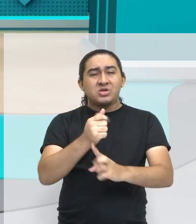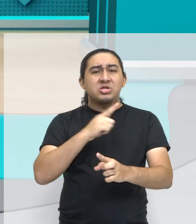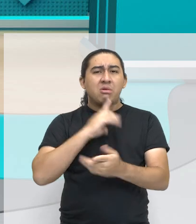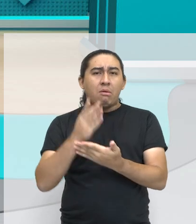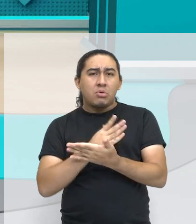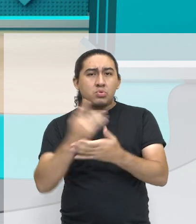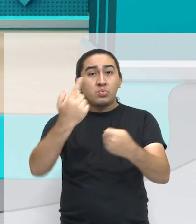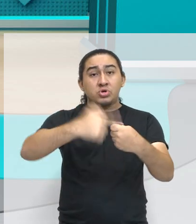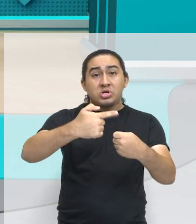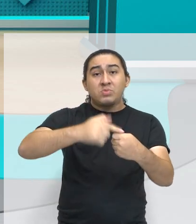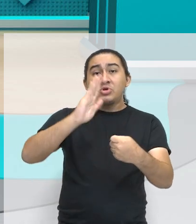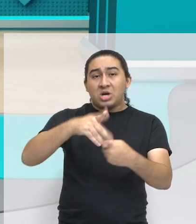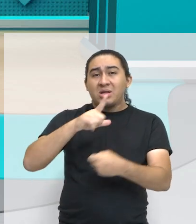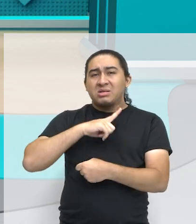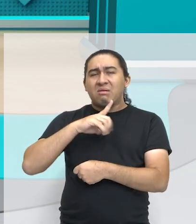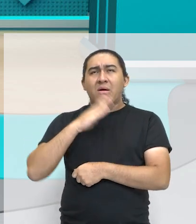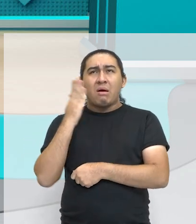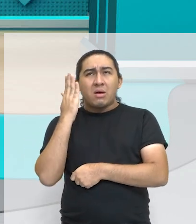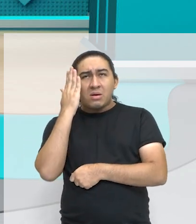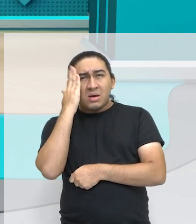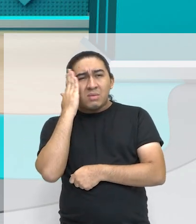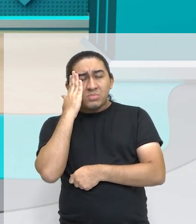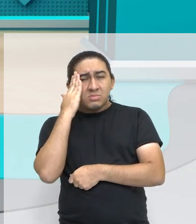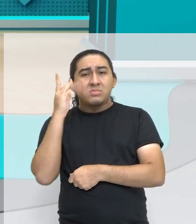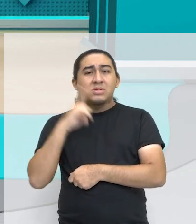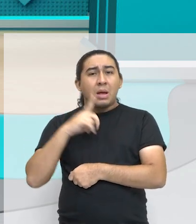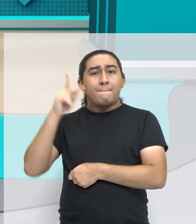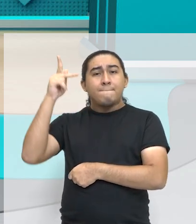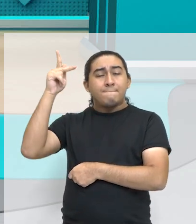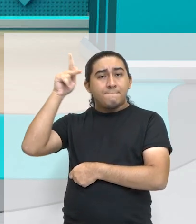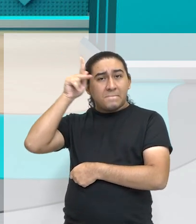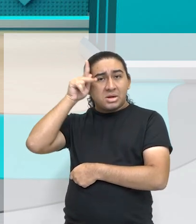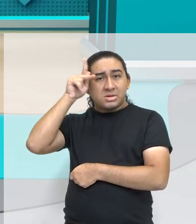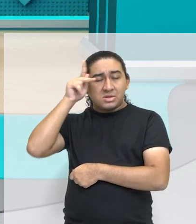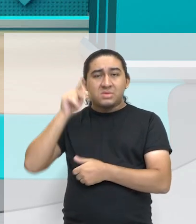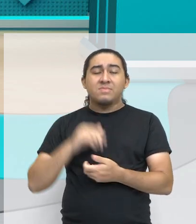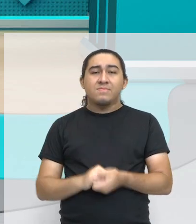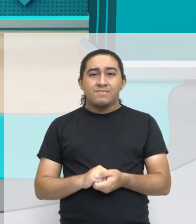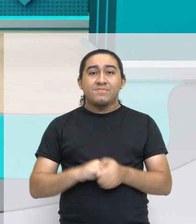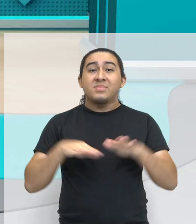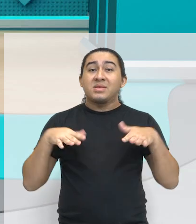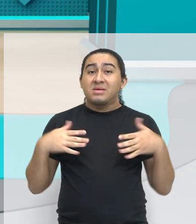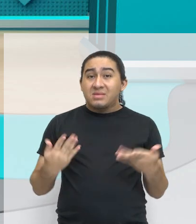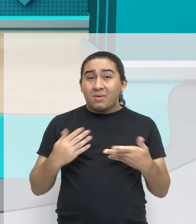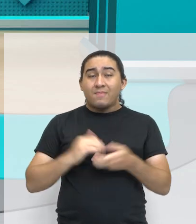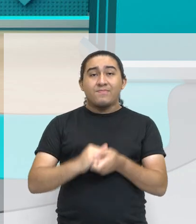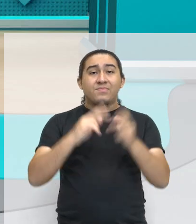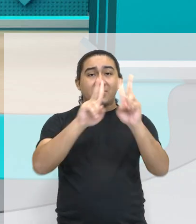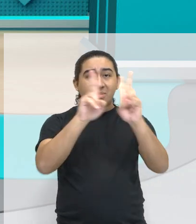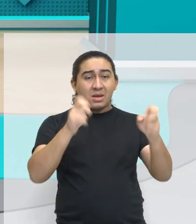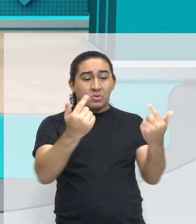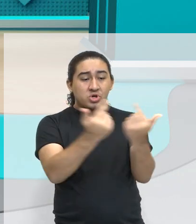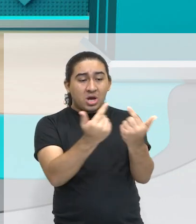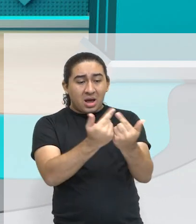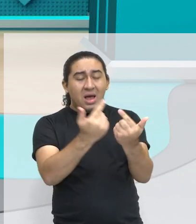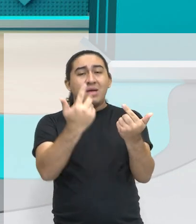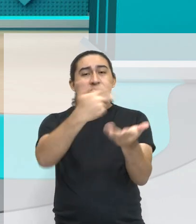municípios, já tem esses liceus, eu sei que em Parintins tem. Então, meus queridos, falando sobre o teatro, o